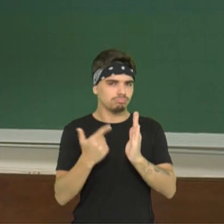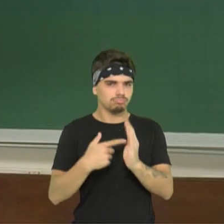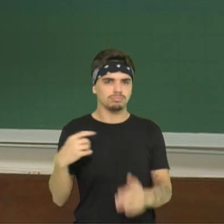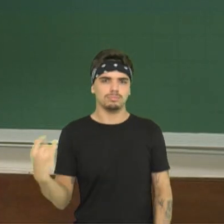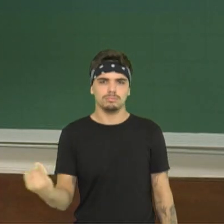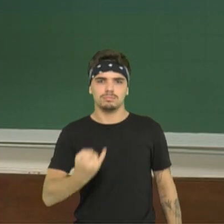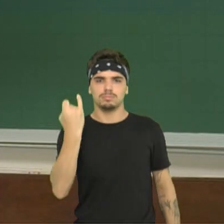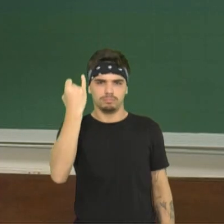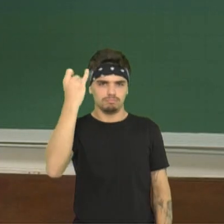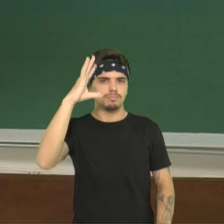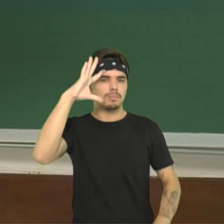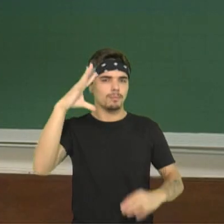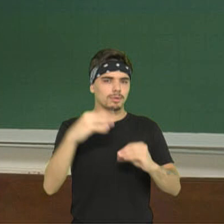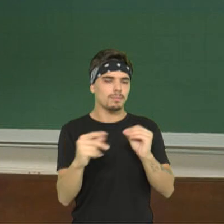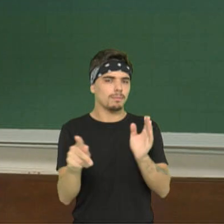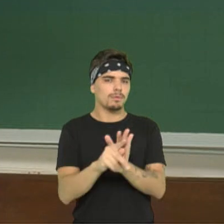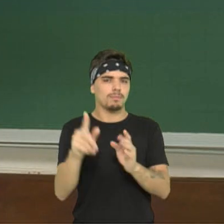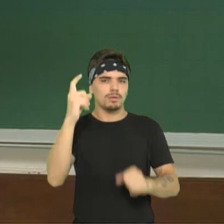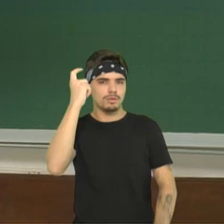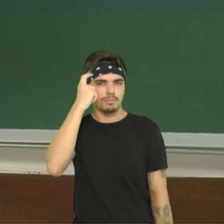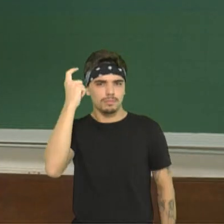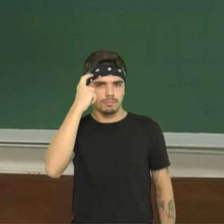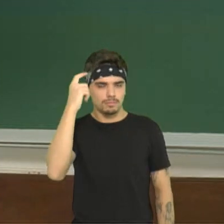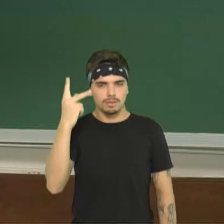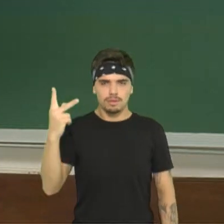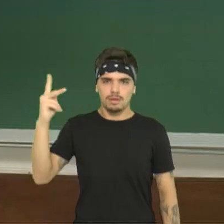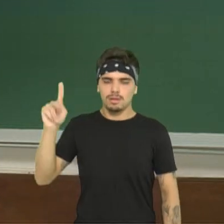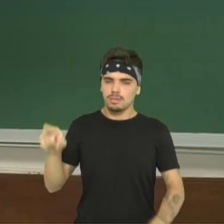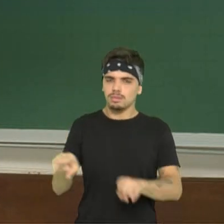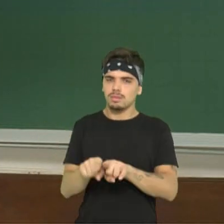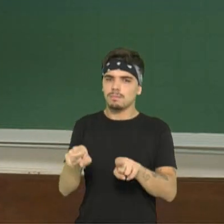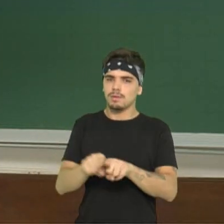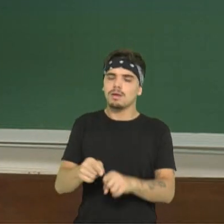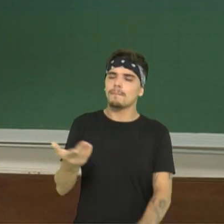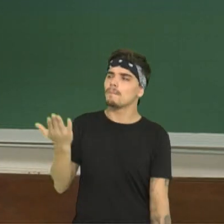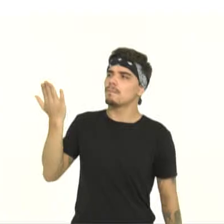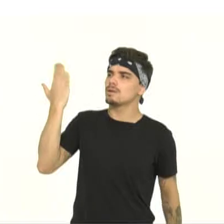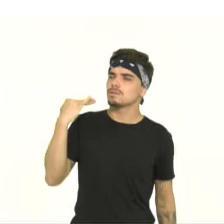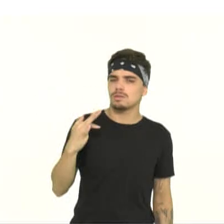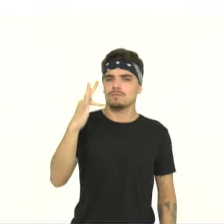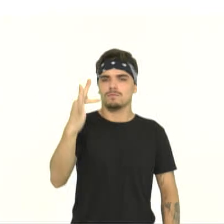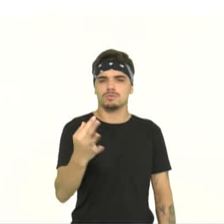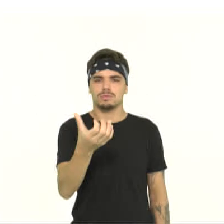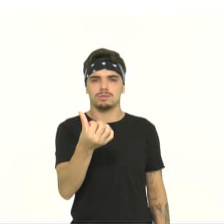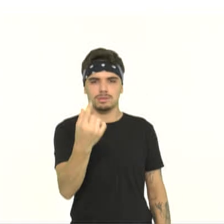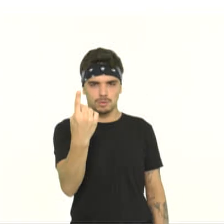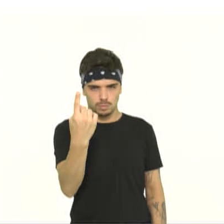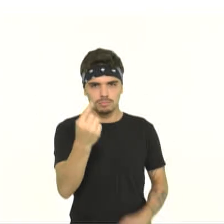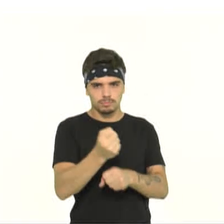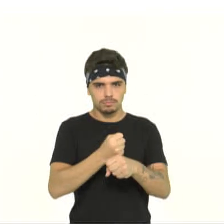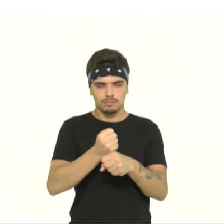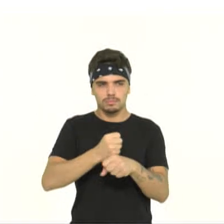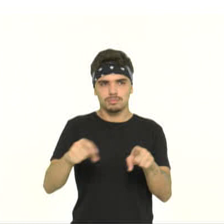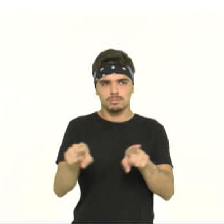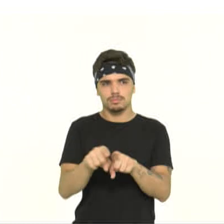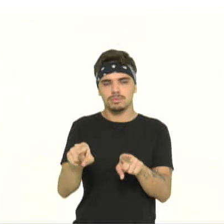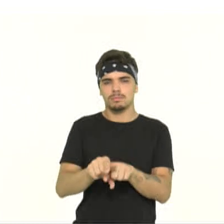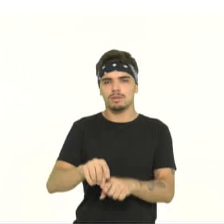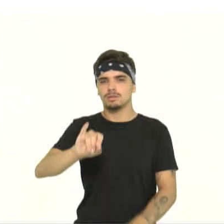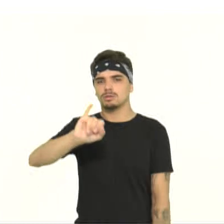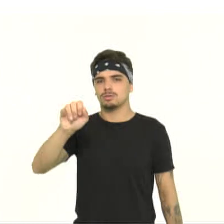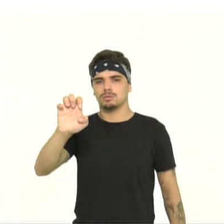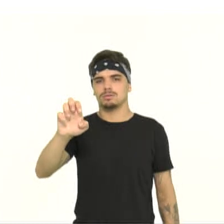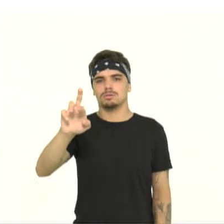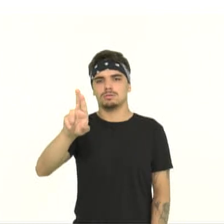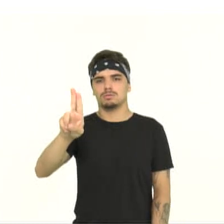para a compreensão do pensamento de Arendt. Entre o Passado e o Futuro, de 61, Eichmann, em Jerusalém, um